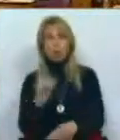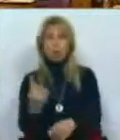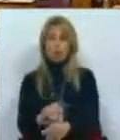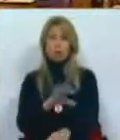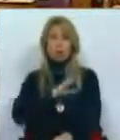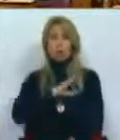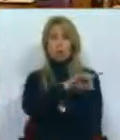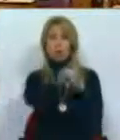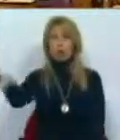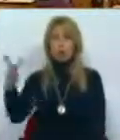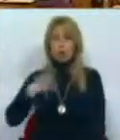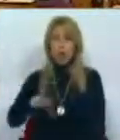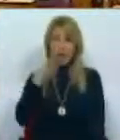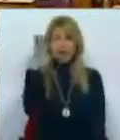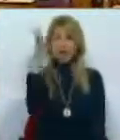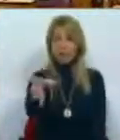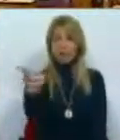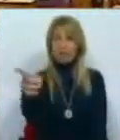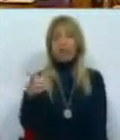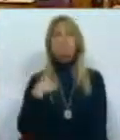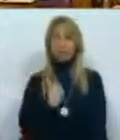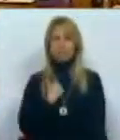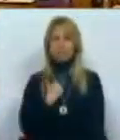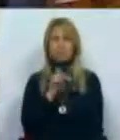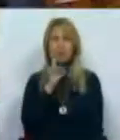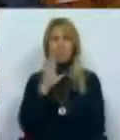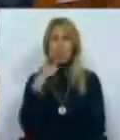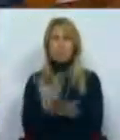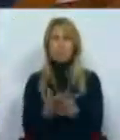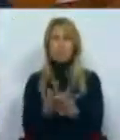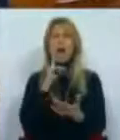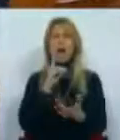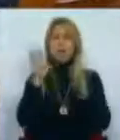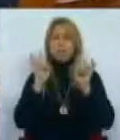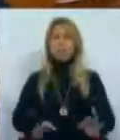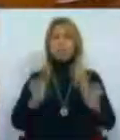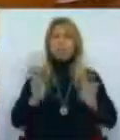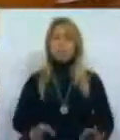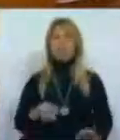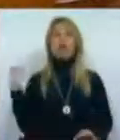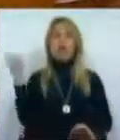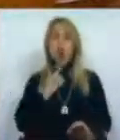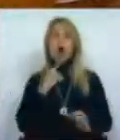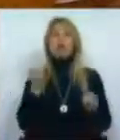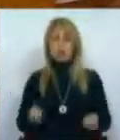levantar, eu garanto-lhe uma coisa, nós vamos levar o barco a bom porto. Muito obrigado.